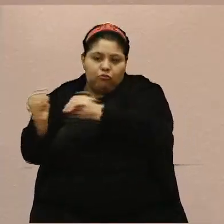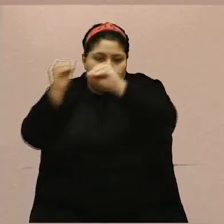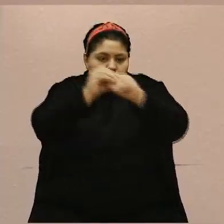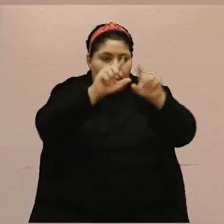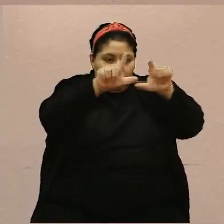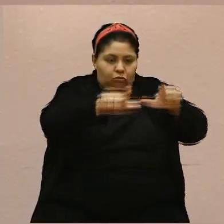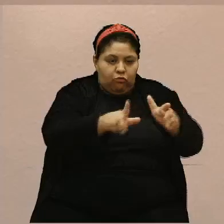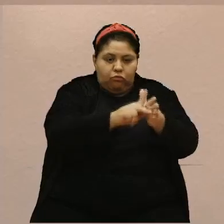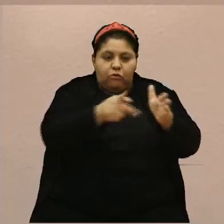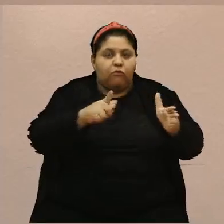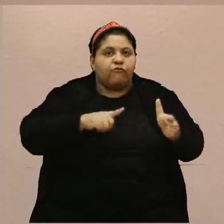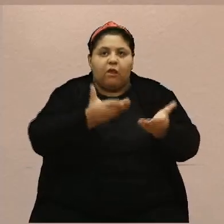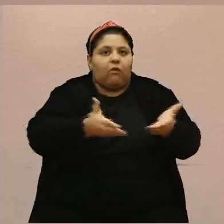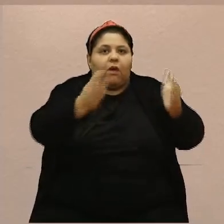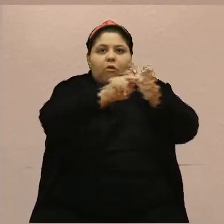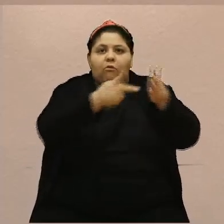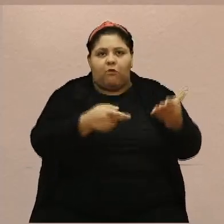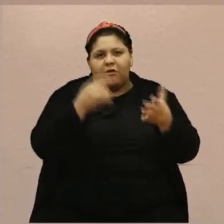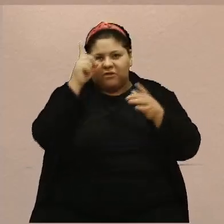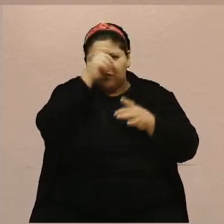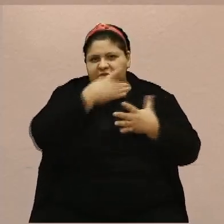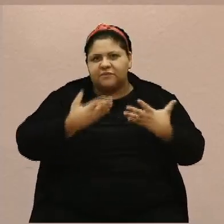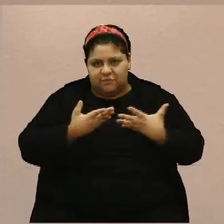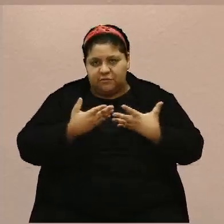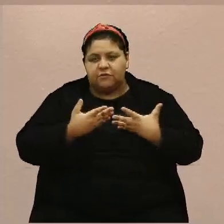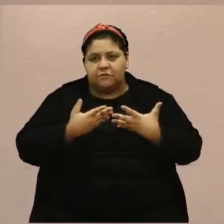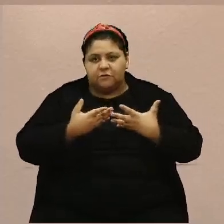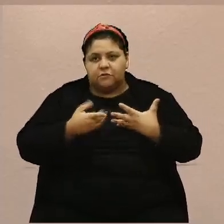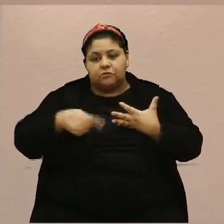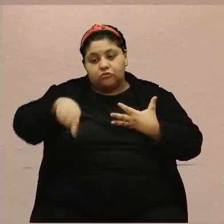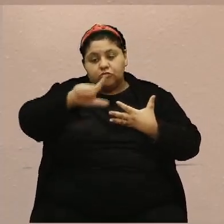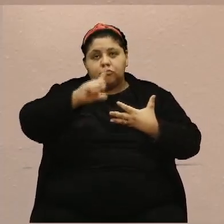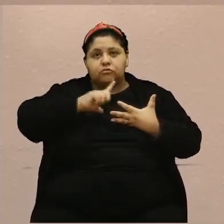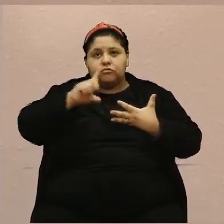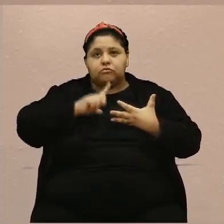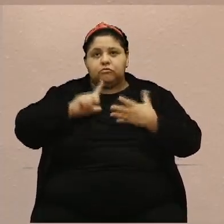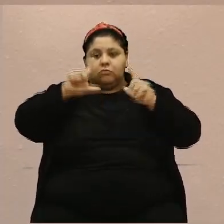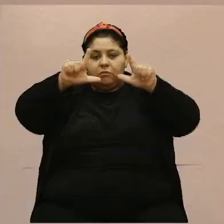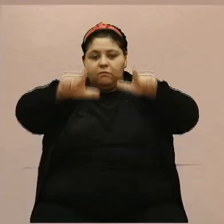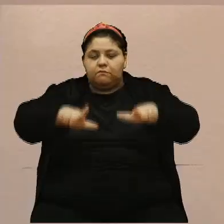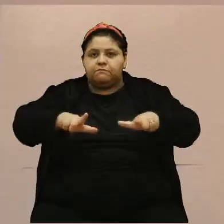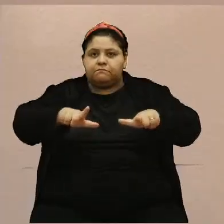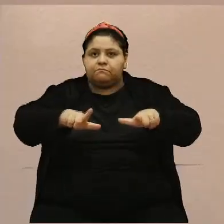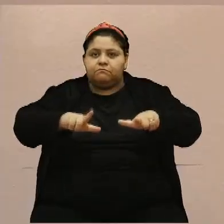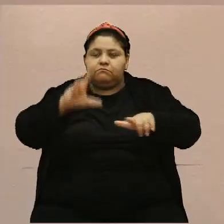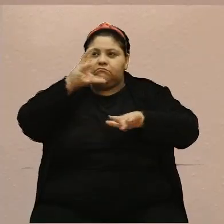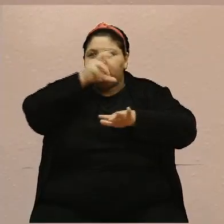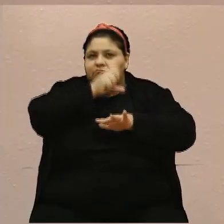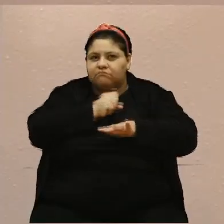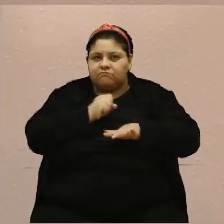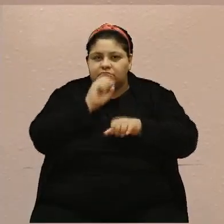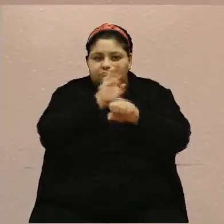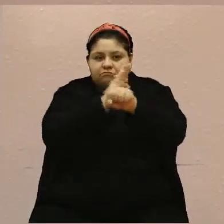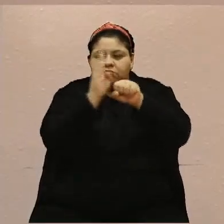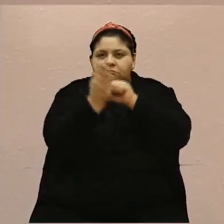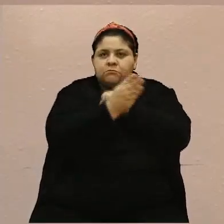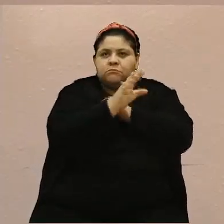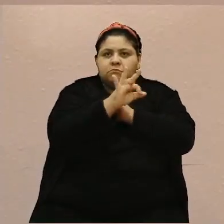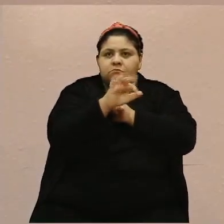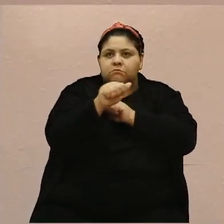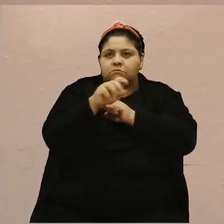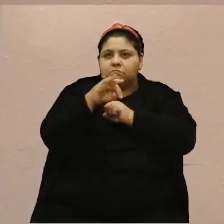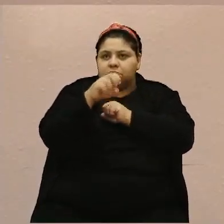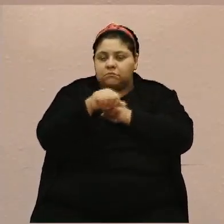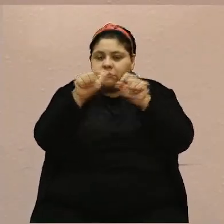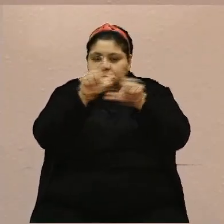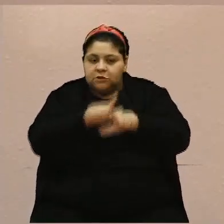se não tem lixo? É complicado. Acabamos nós, que tínhamos um gabinete itinerante no sábado, lá no bairro Fátima, acabamos limpando